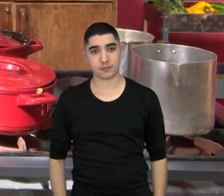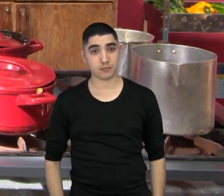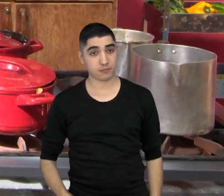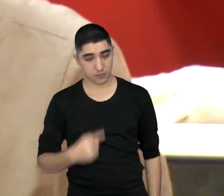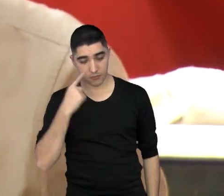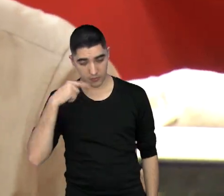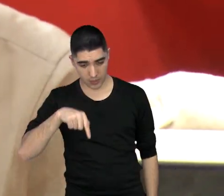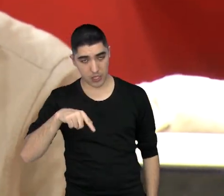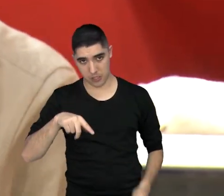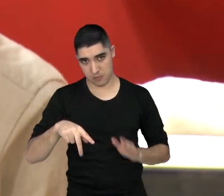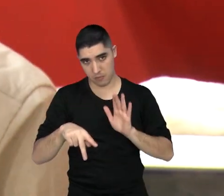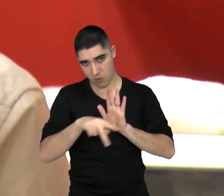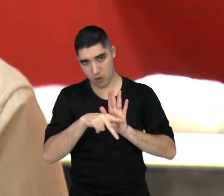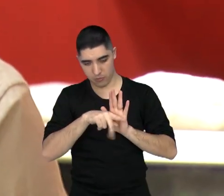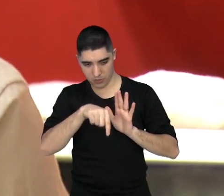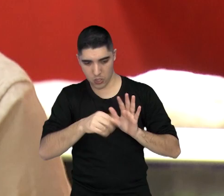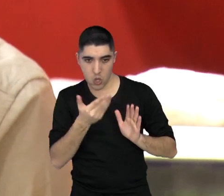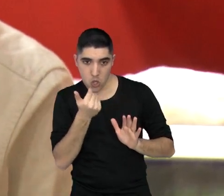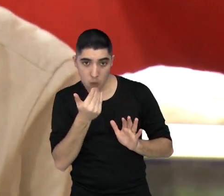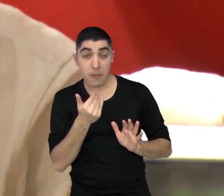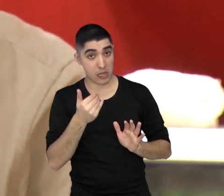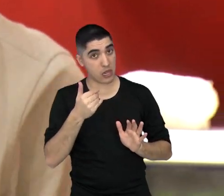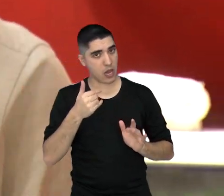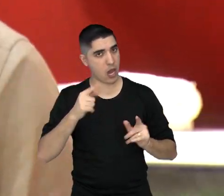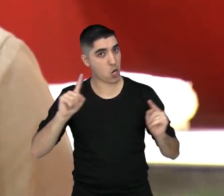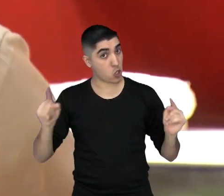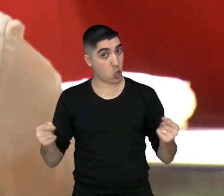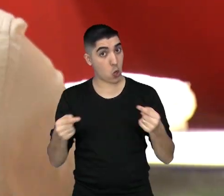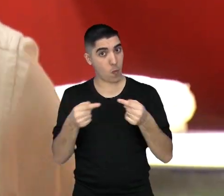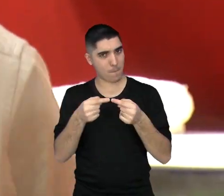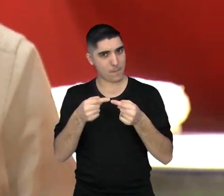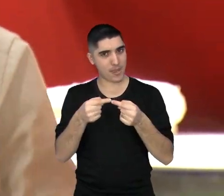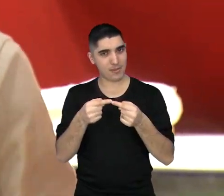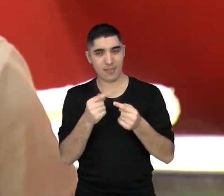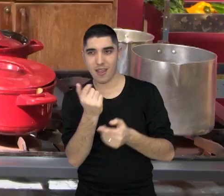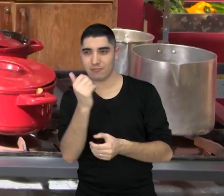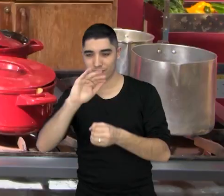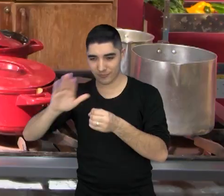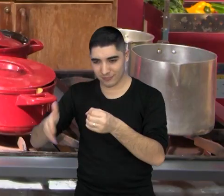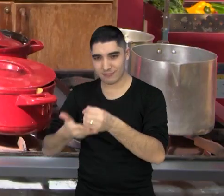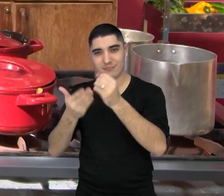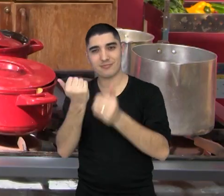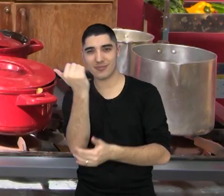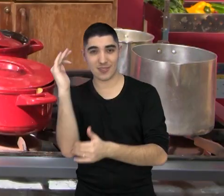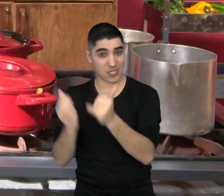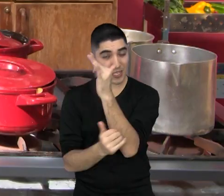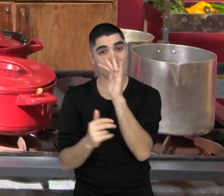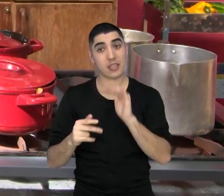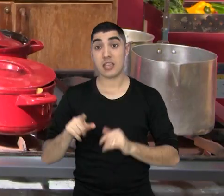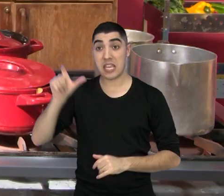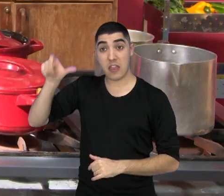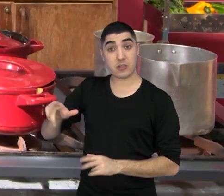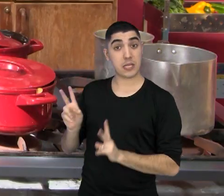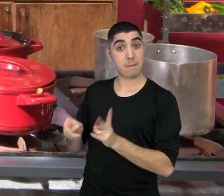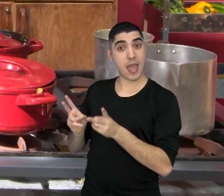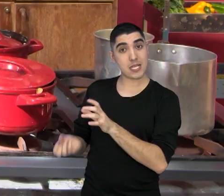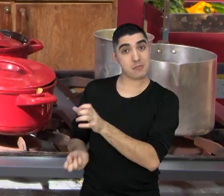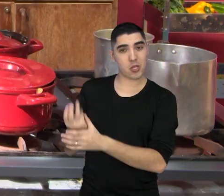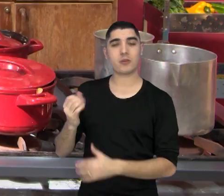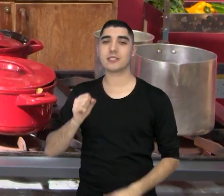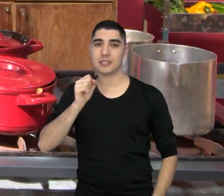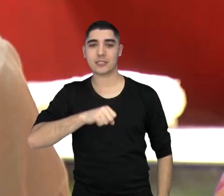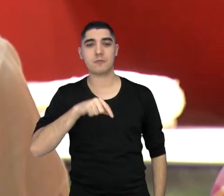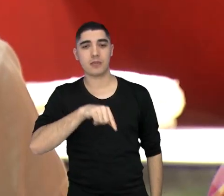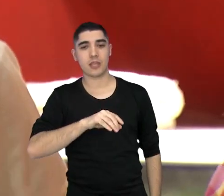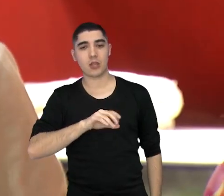Carlos? Esse prato aqui é um prato ecológico e gourmet. E autoral, é uma receita sua.